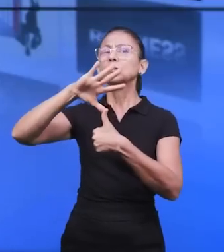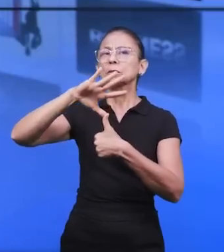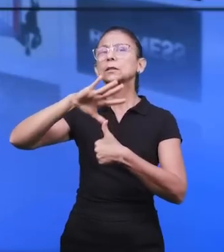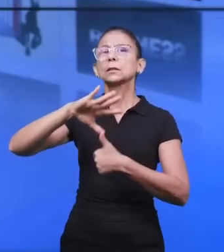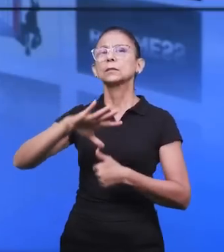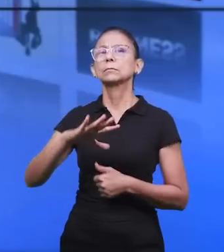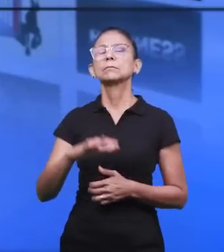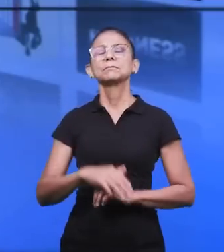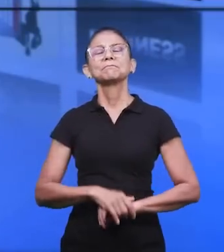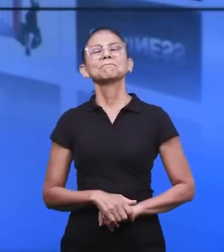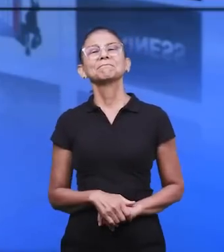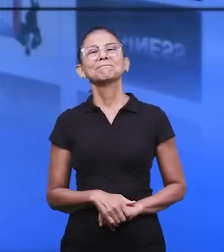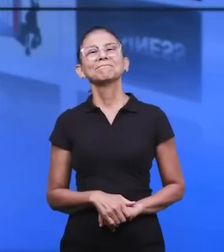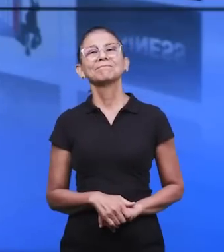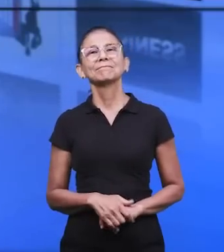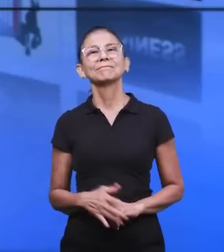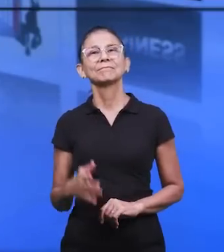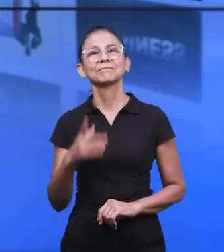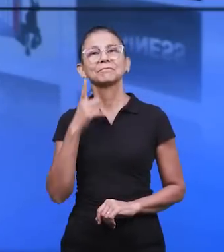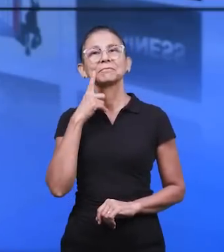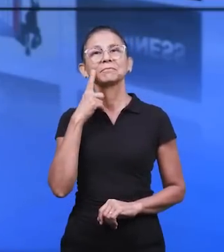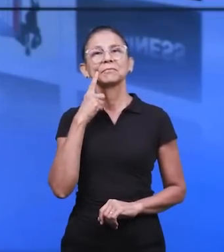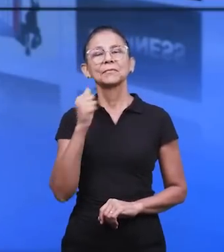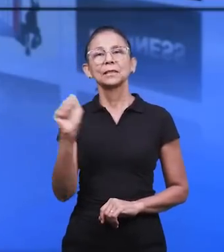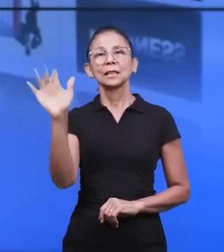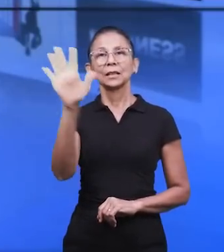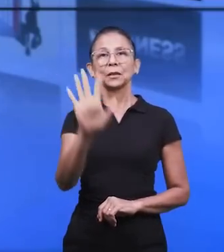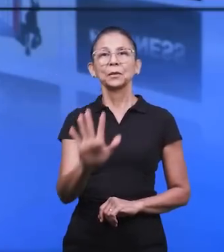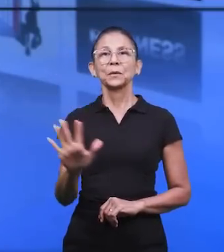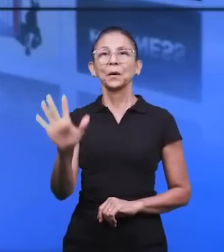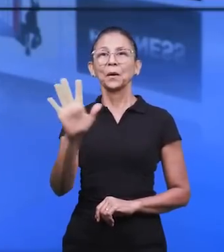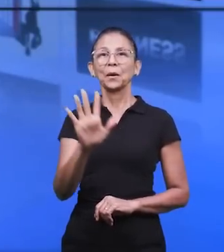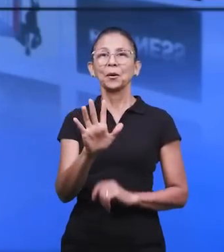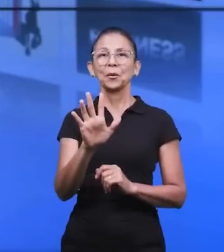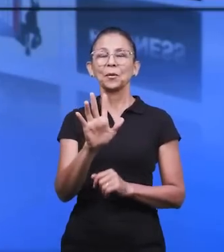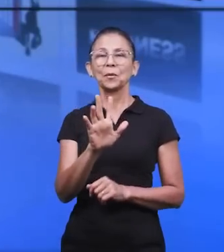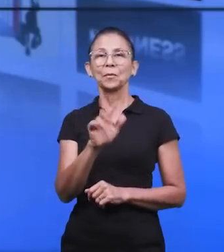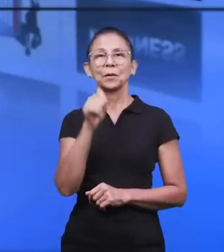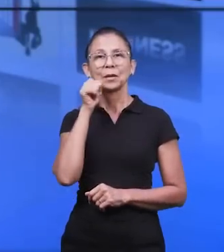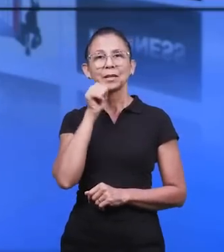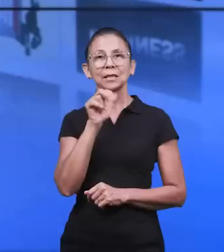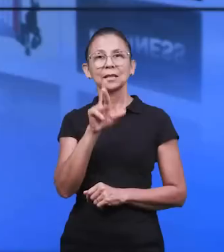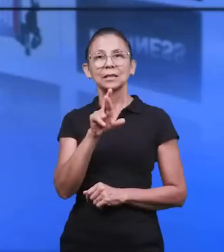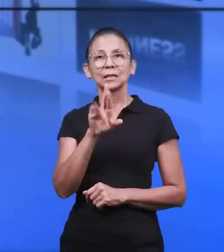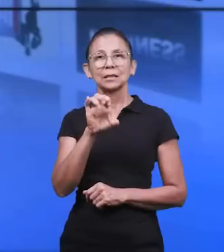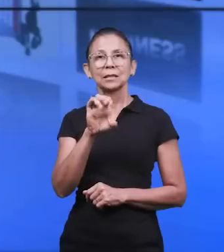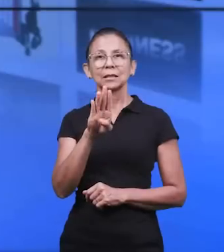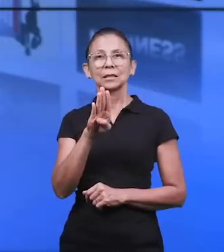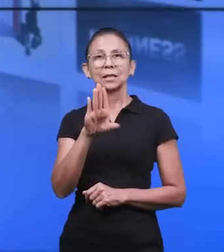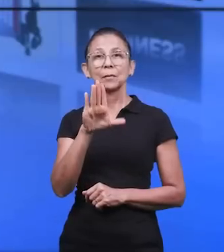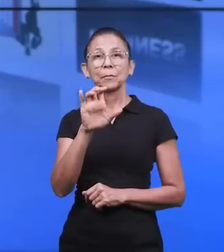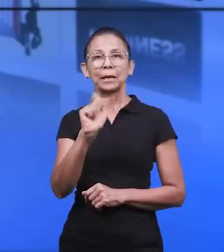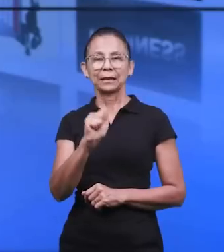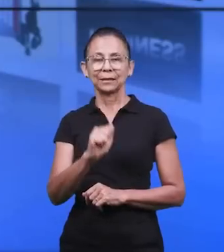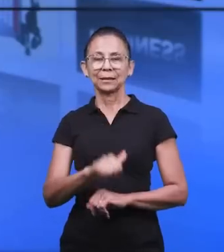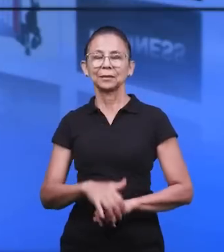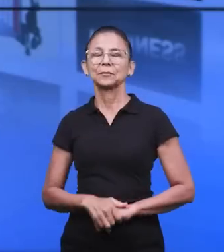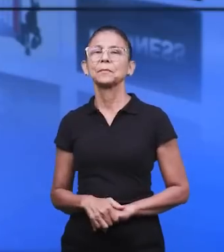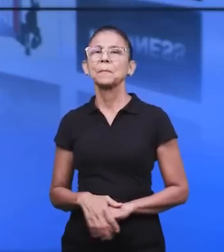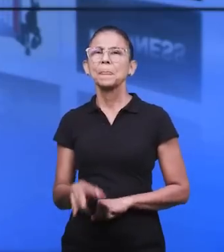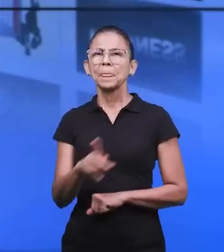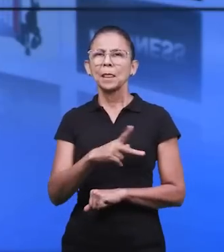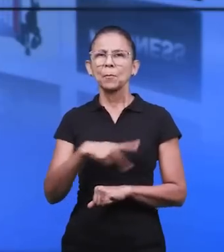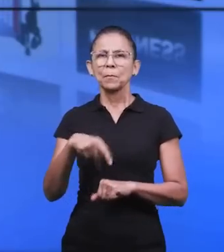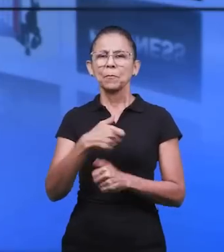irmãos. Bom, agora nós vamos para a Europa com a nossa irmã Rebeca Ribeiro, com as notícias de vários países